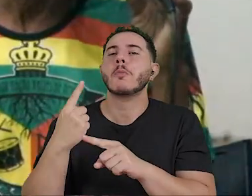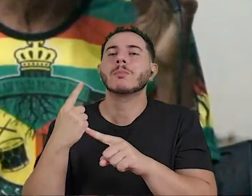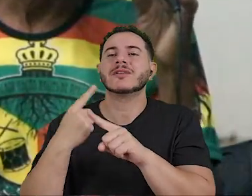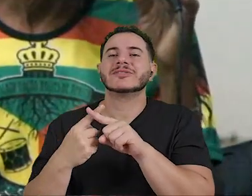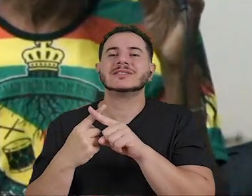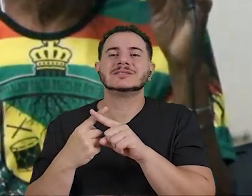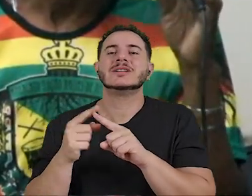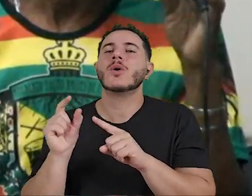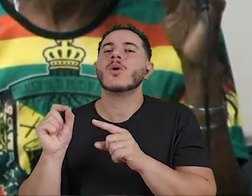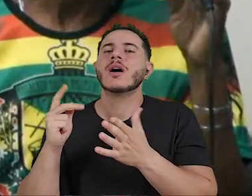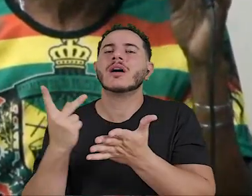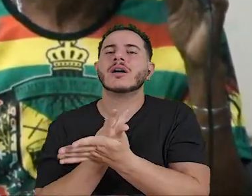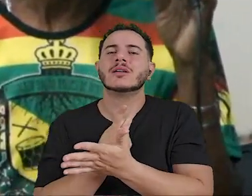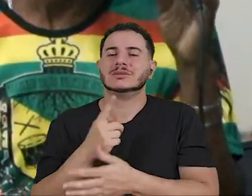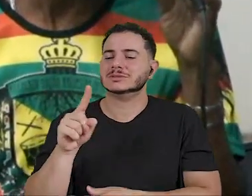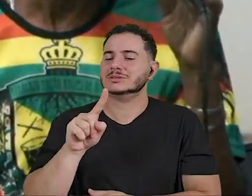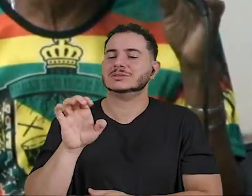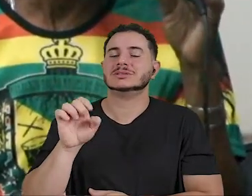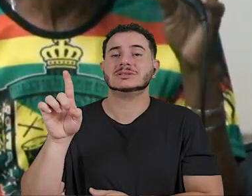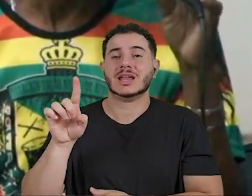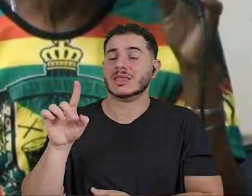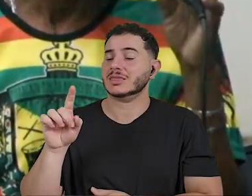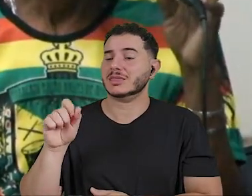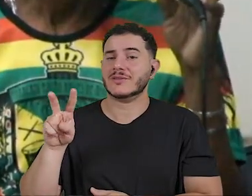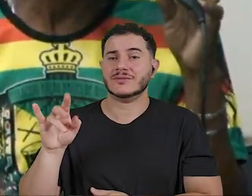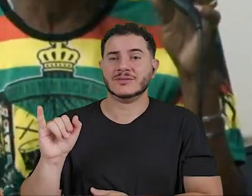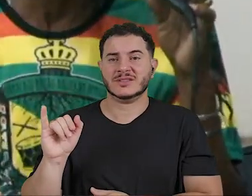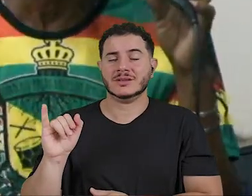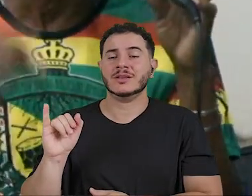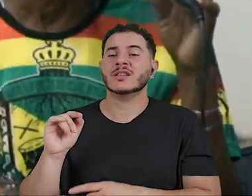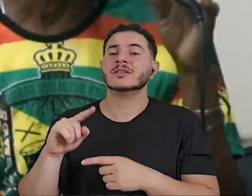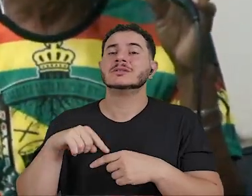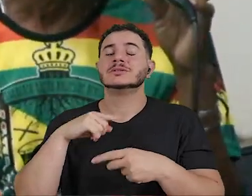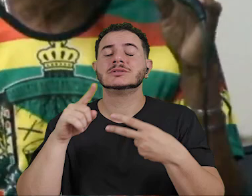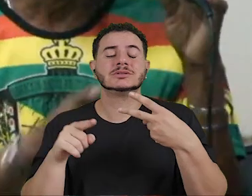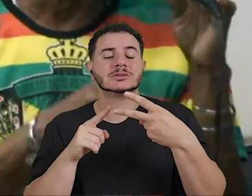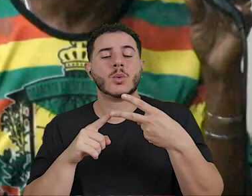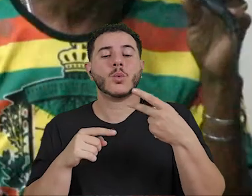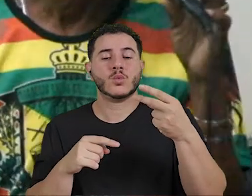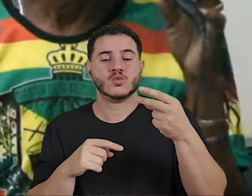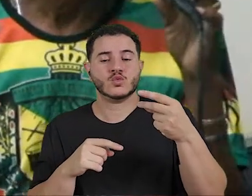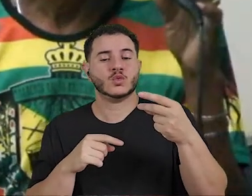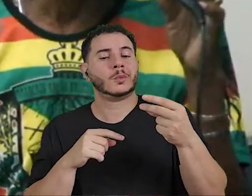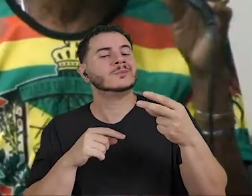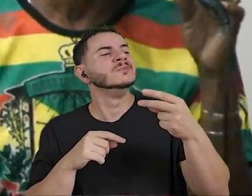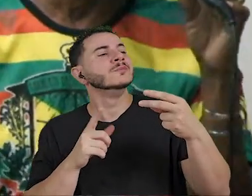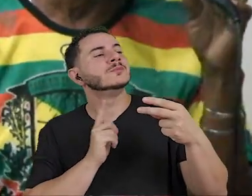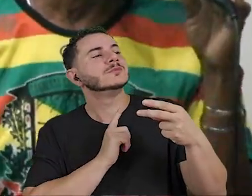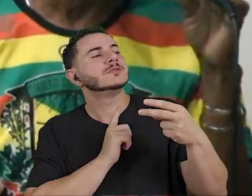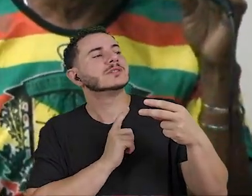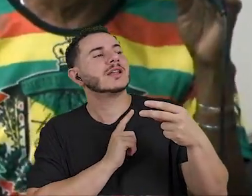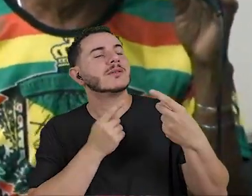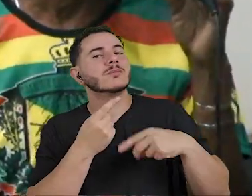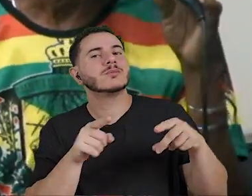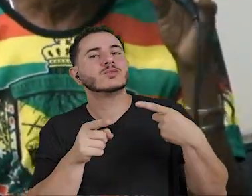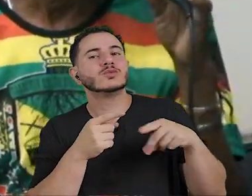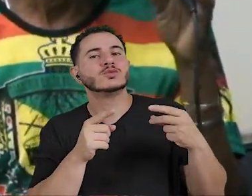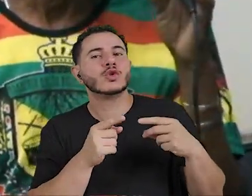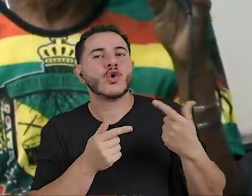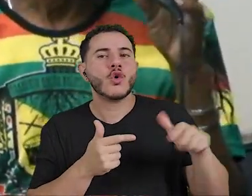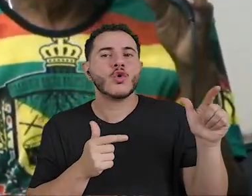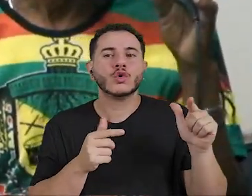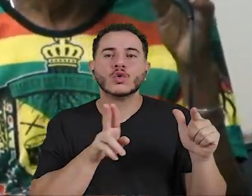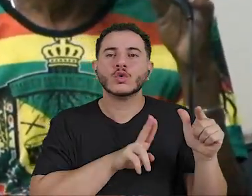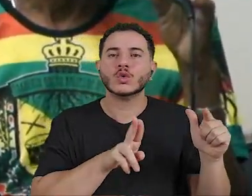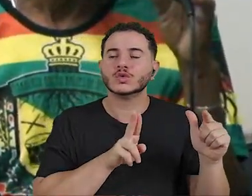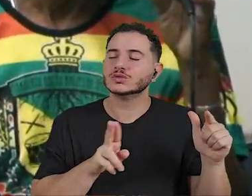só. Zé Davi. No segundo veio 2, Carlos. No terceiro veio 3, Luciano.